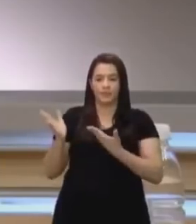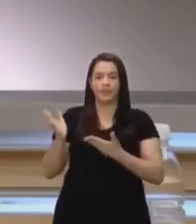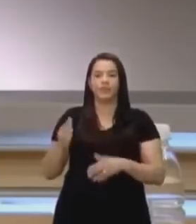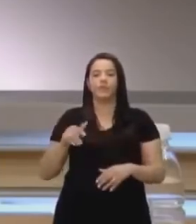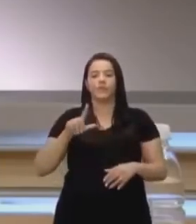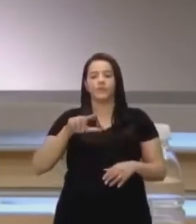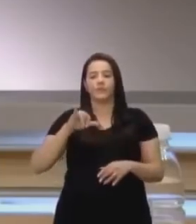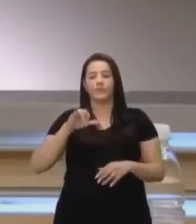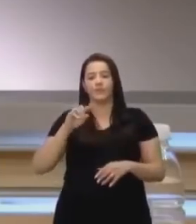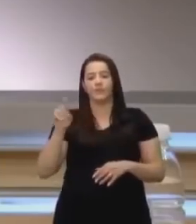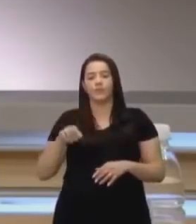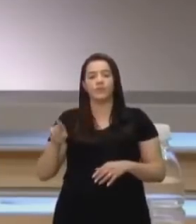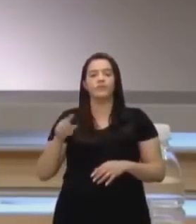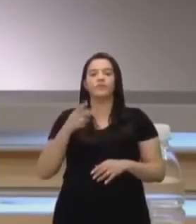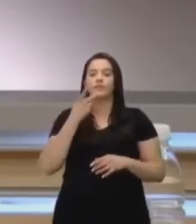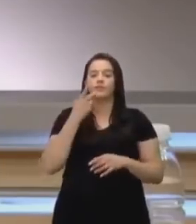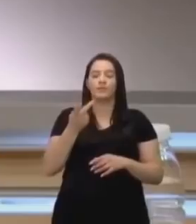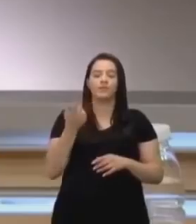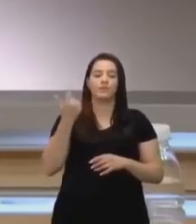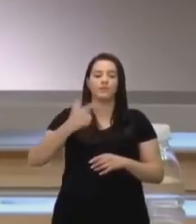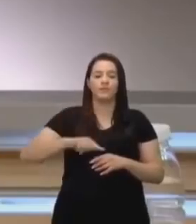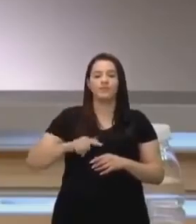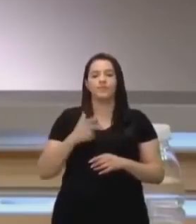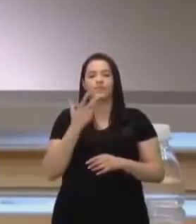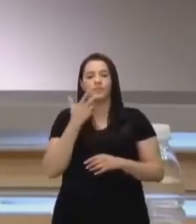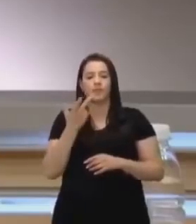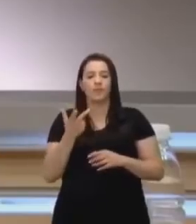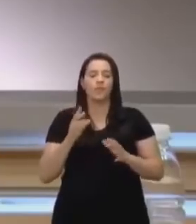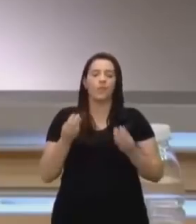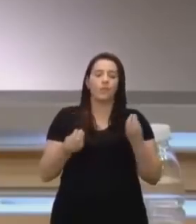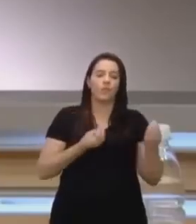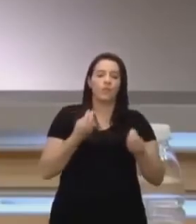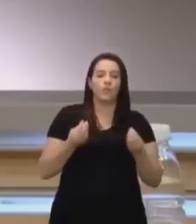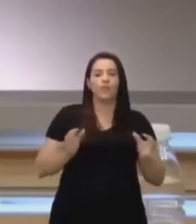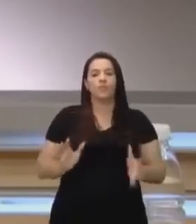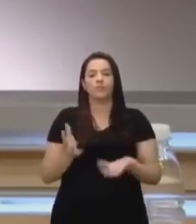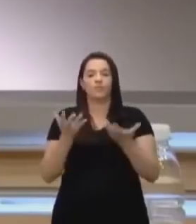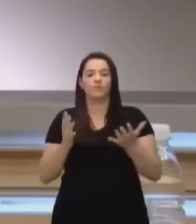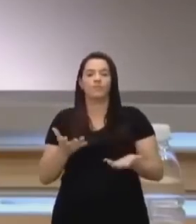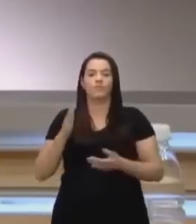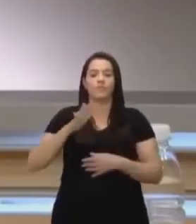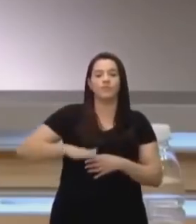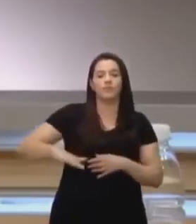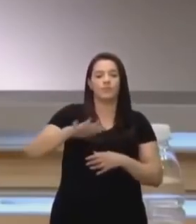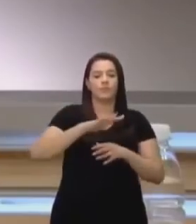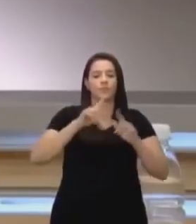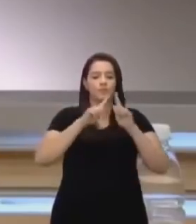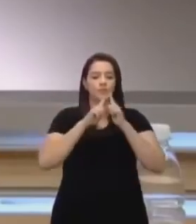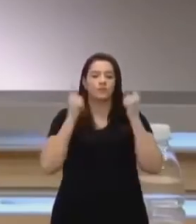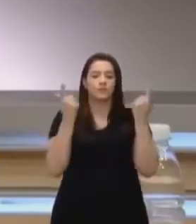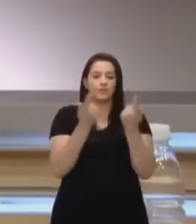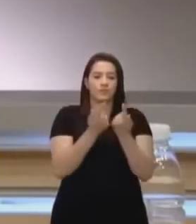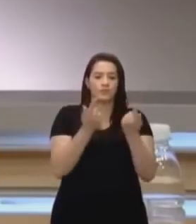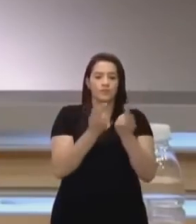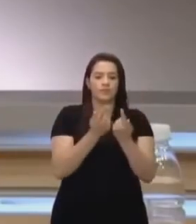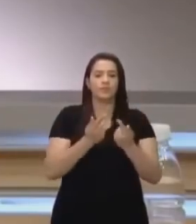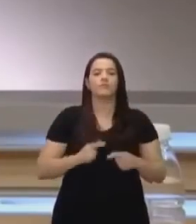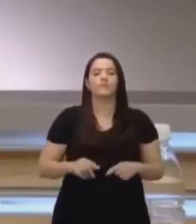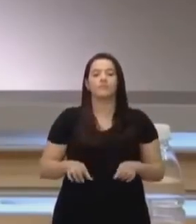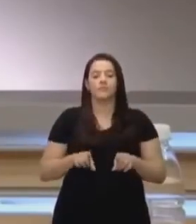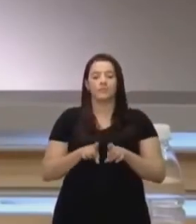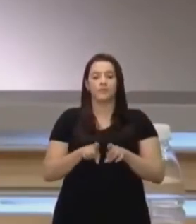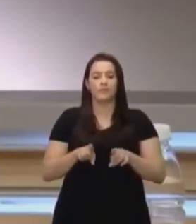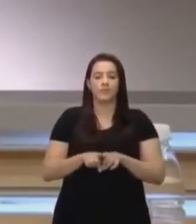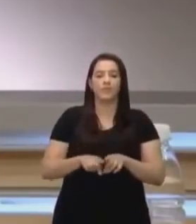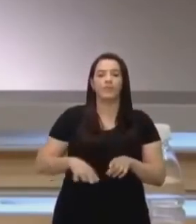o Luiz Torzeto, que vai também dizer um pouquinho sobre como mobilizar um pouco esses grêmios estudantis que hoje estão tão